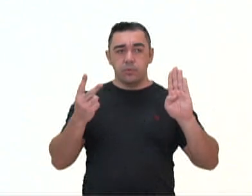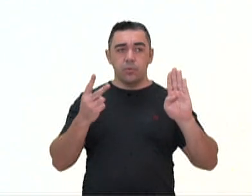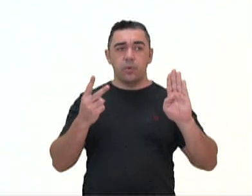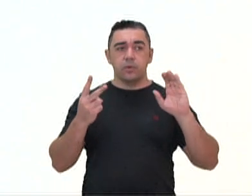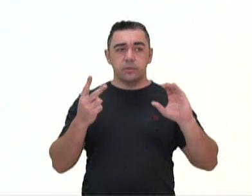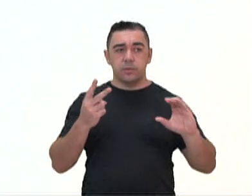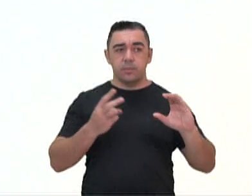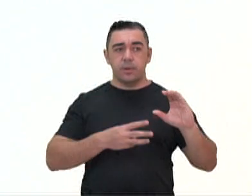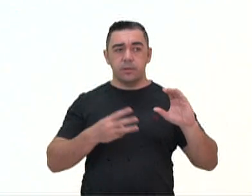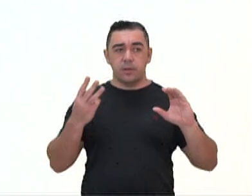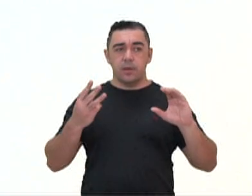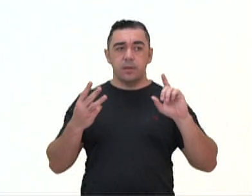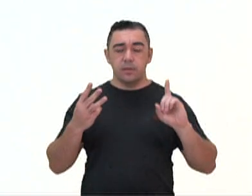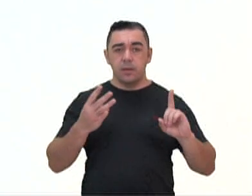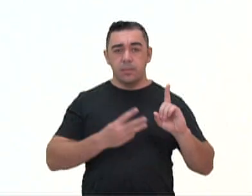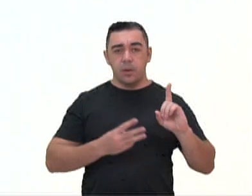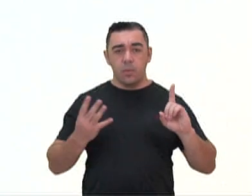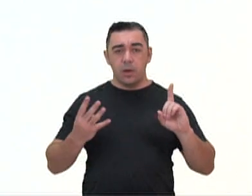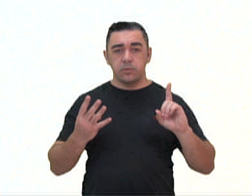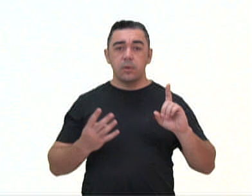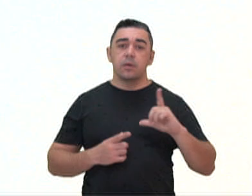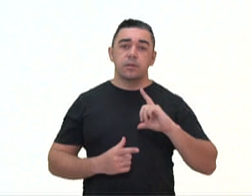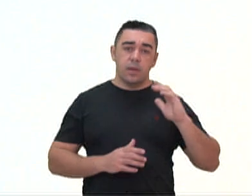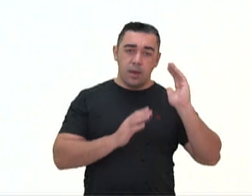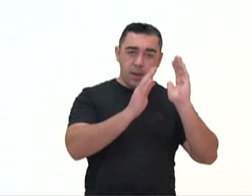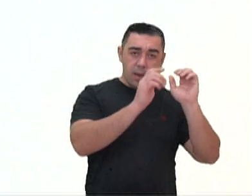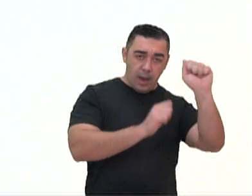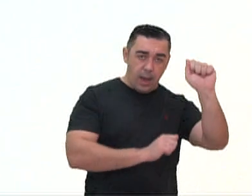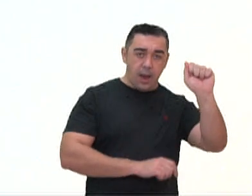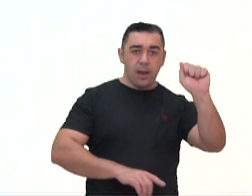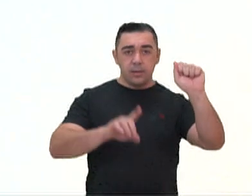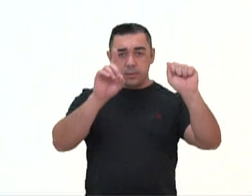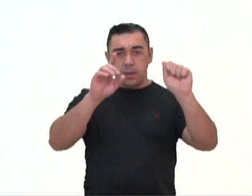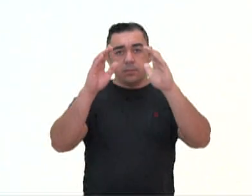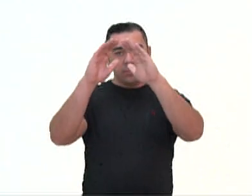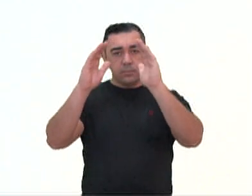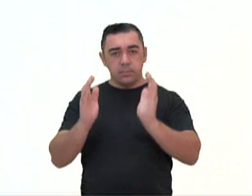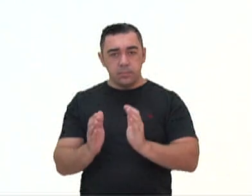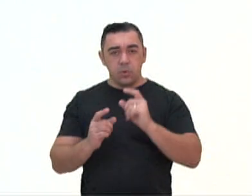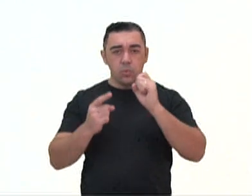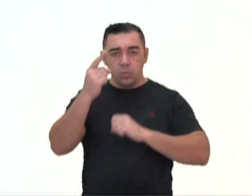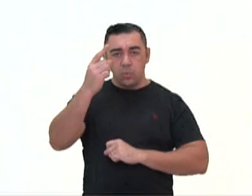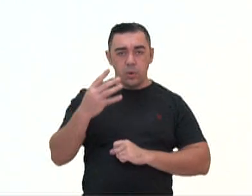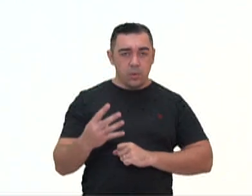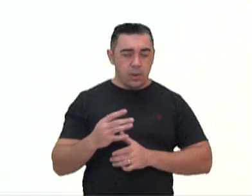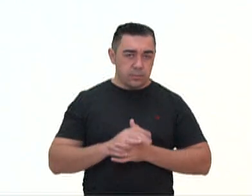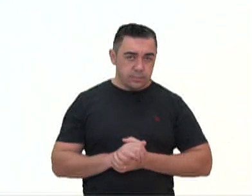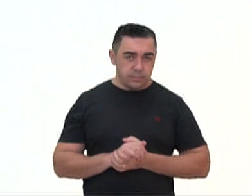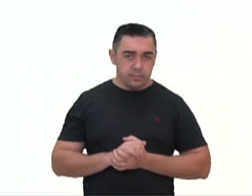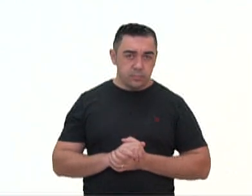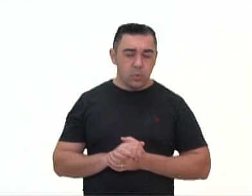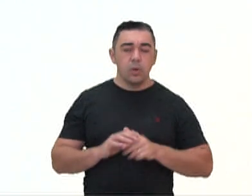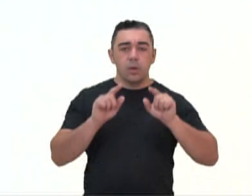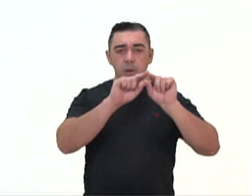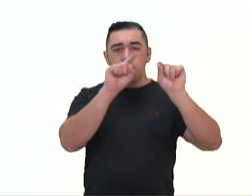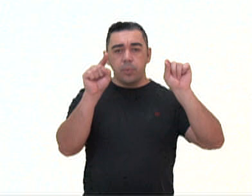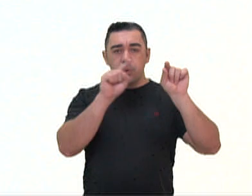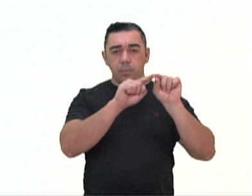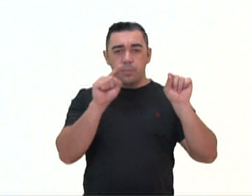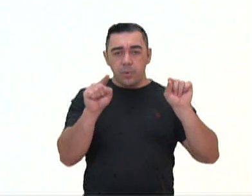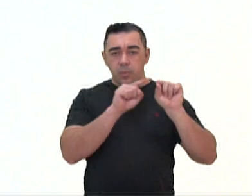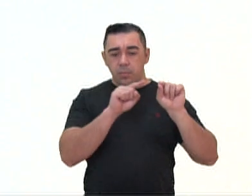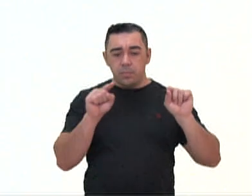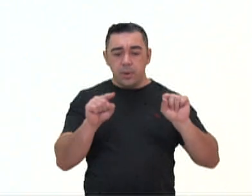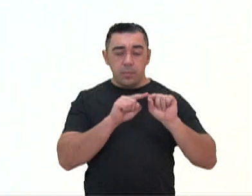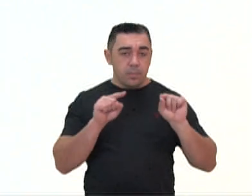de D para 4. Esse diagrama mostra um domínio de A até D, um contradomínio de 1 até 4, e todos têm correspondência, ou seja,